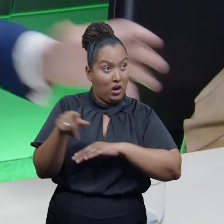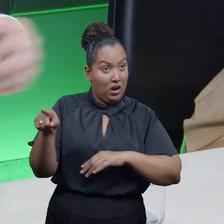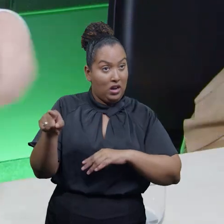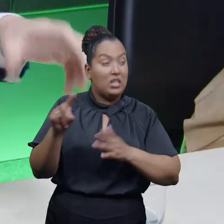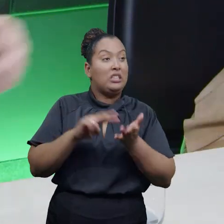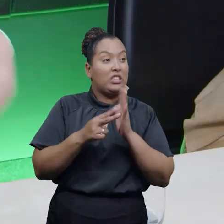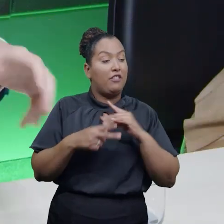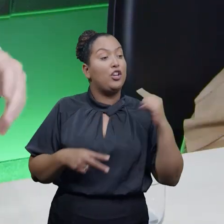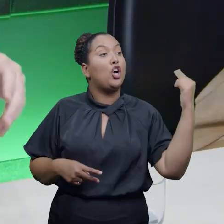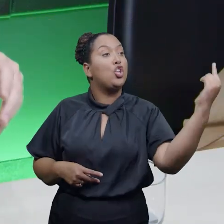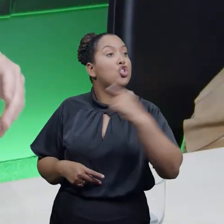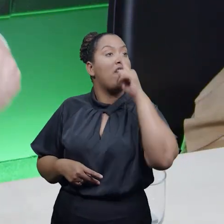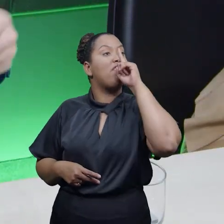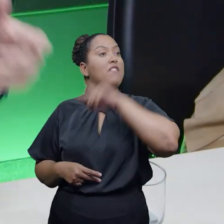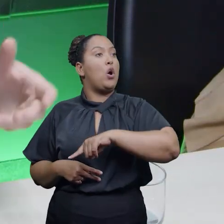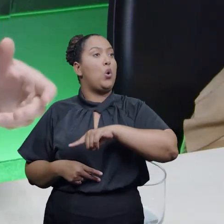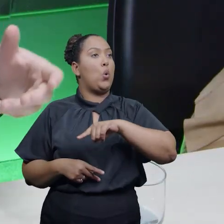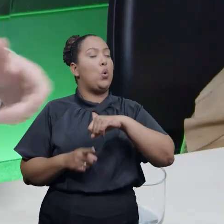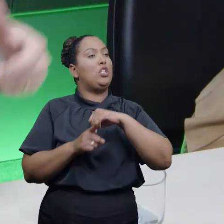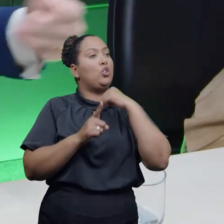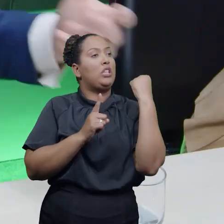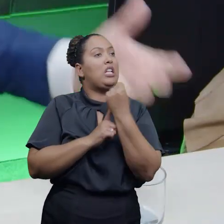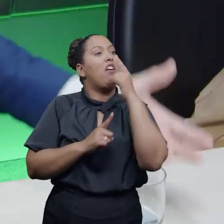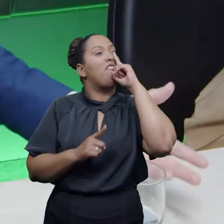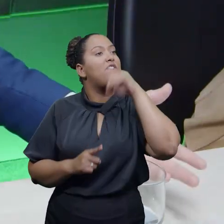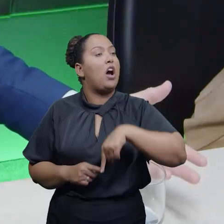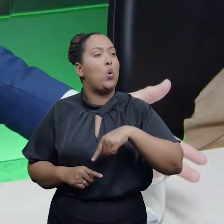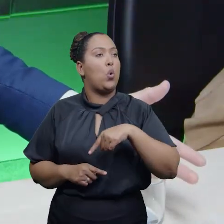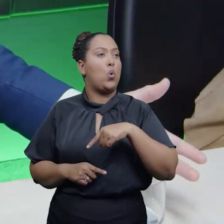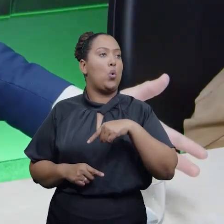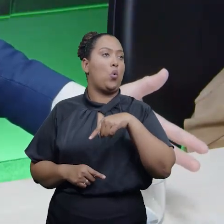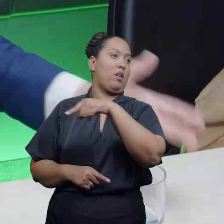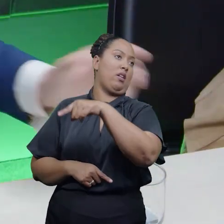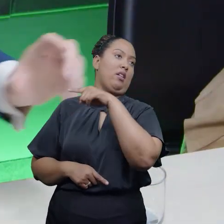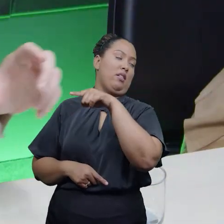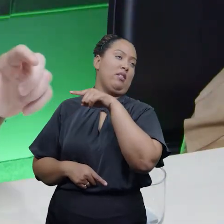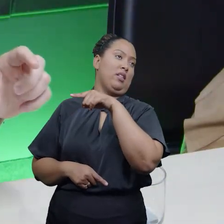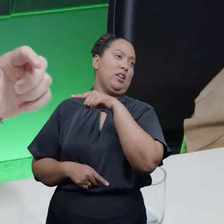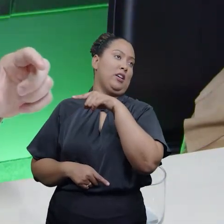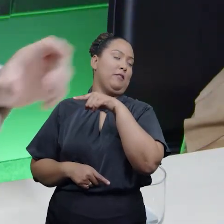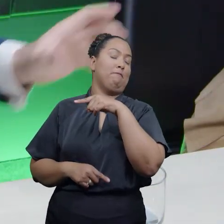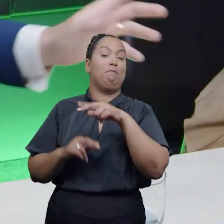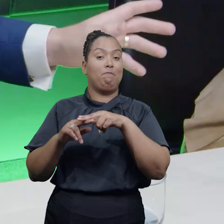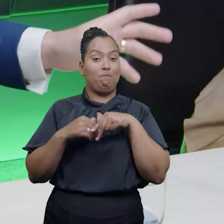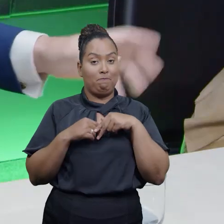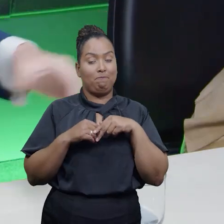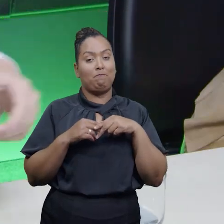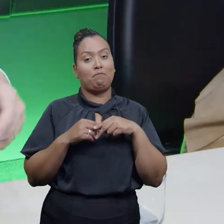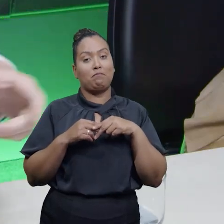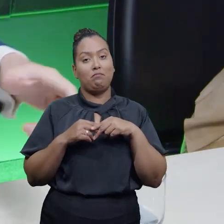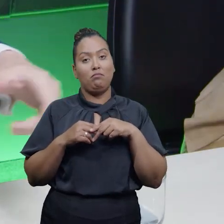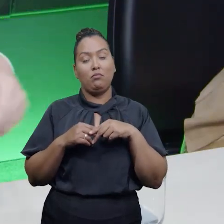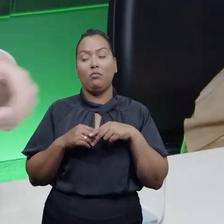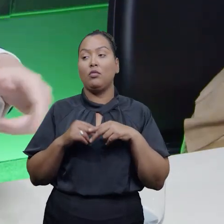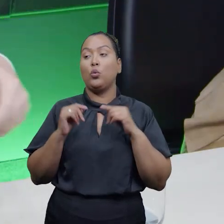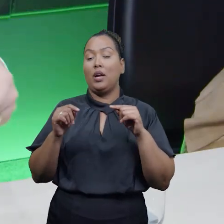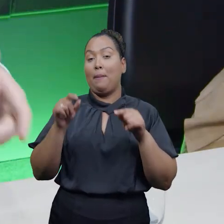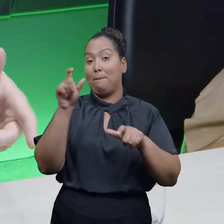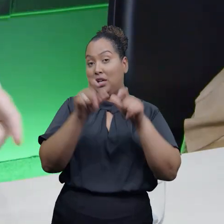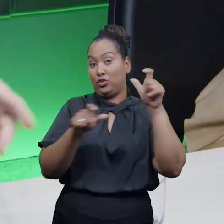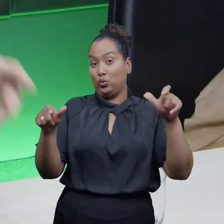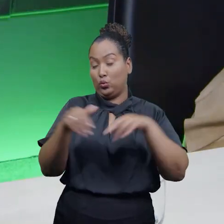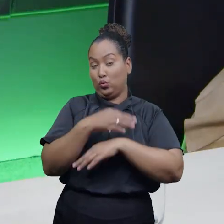aquilo significa que nós todos falhamos, que a sociedade falhou com aquela pessoa, né? Então é preciso aquilo, exatamente por